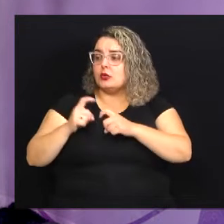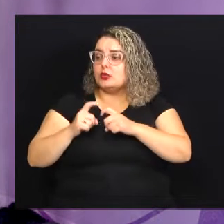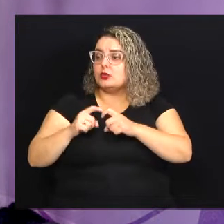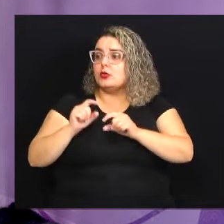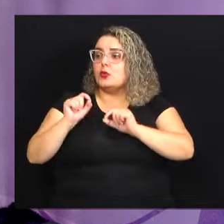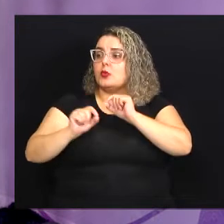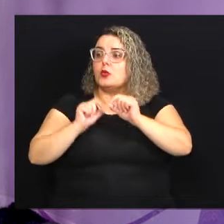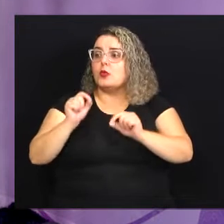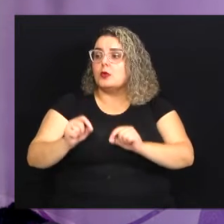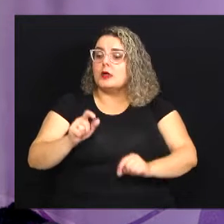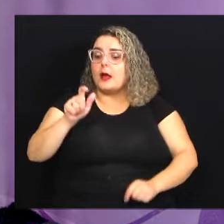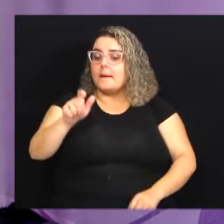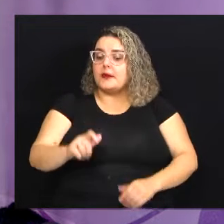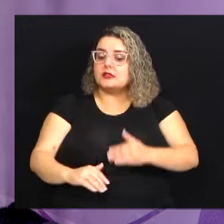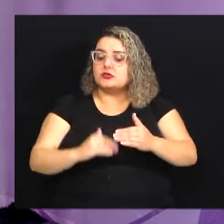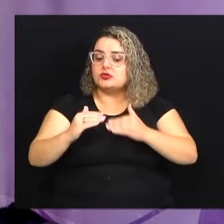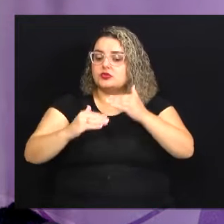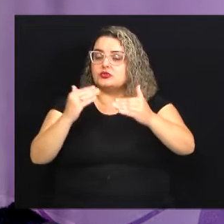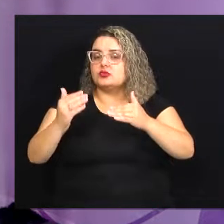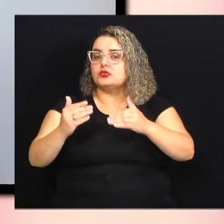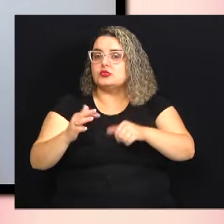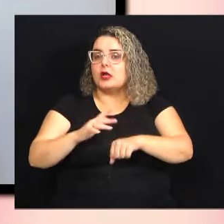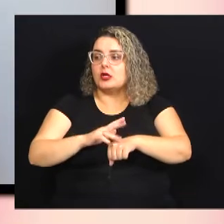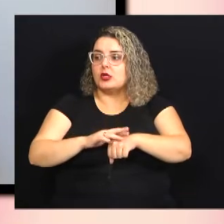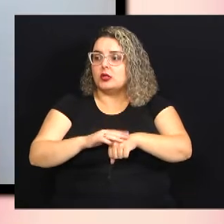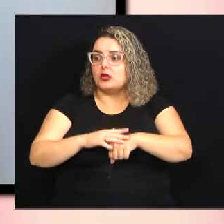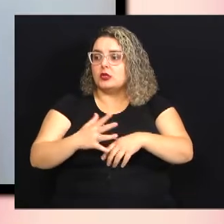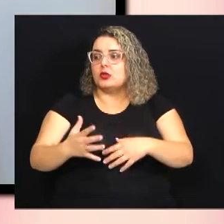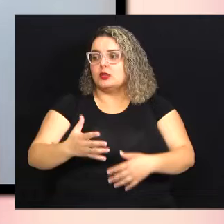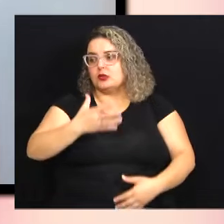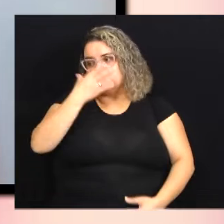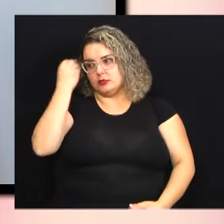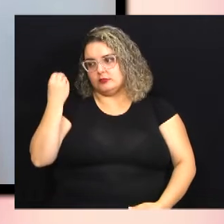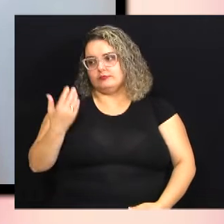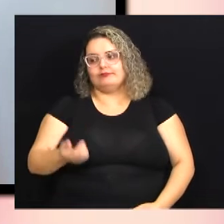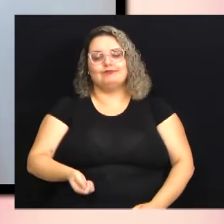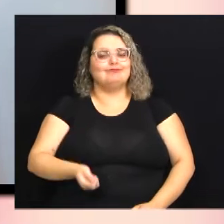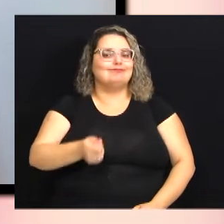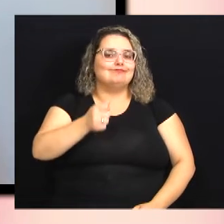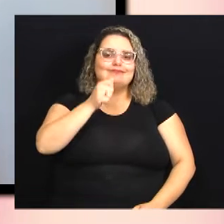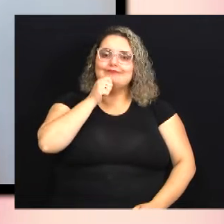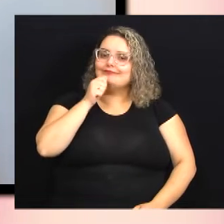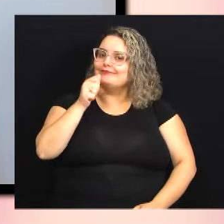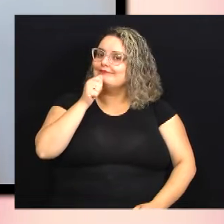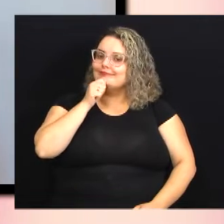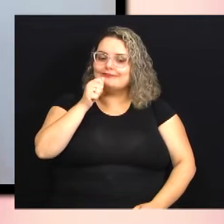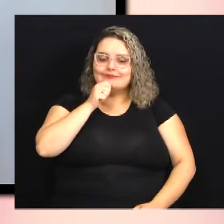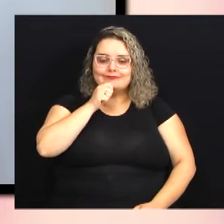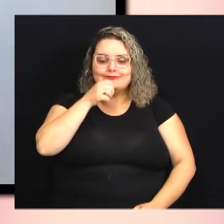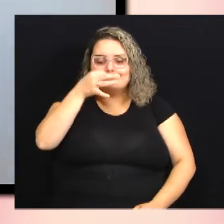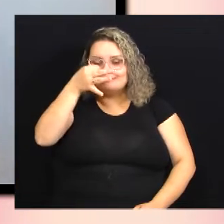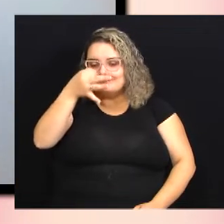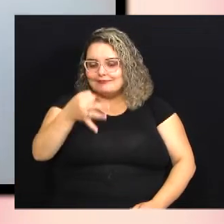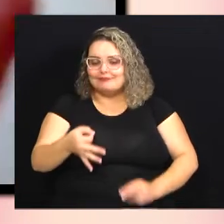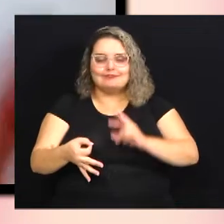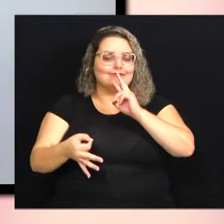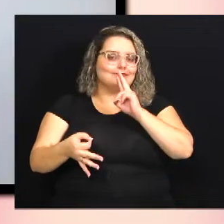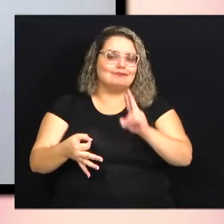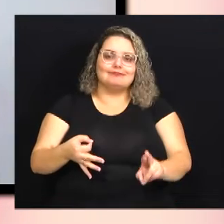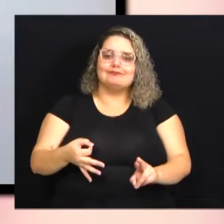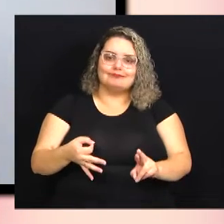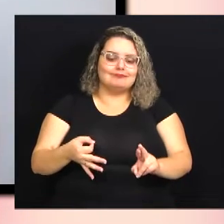leva a pessoa a desenvolver o Alzheimer? Ainda não temos exatamente todo